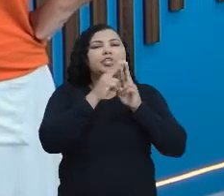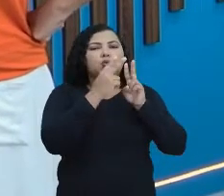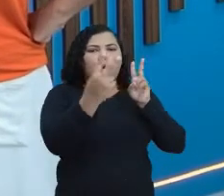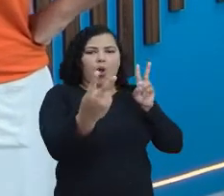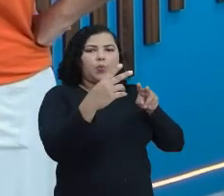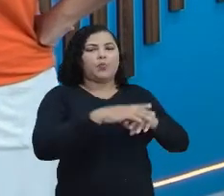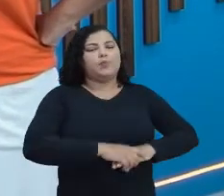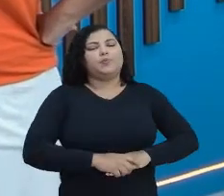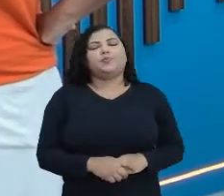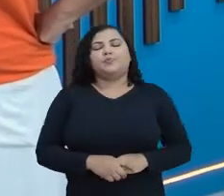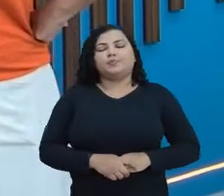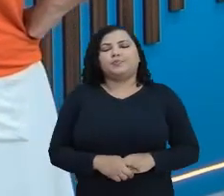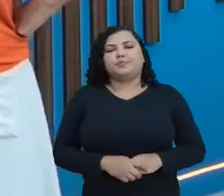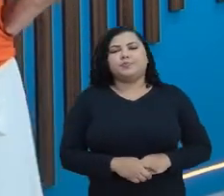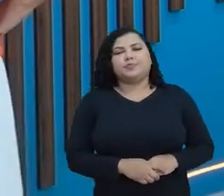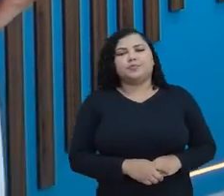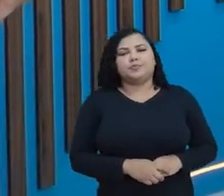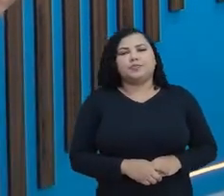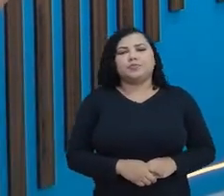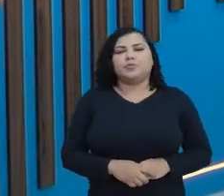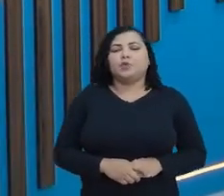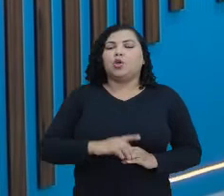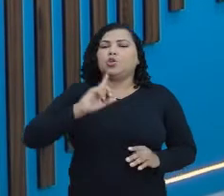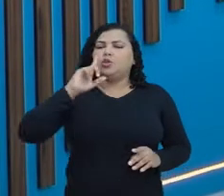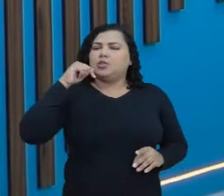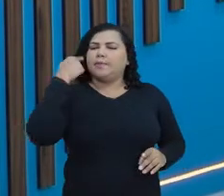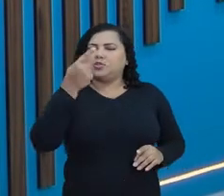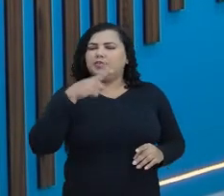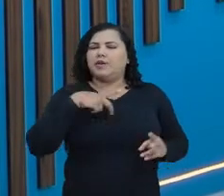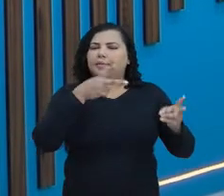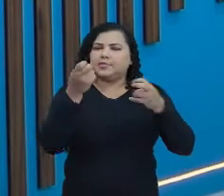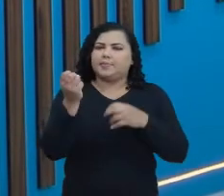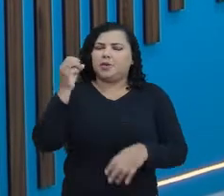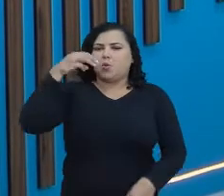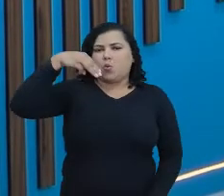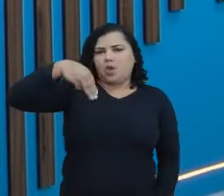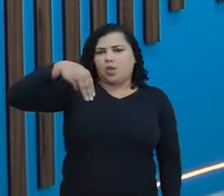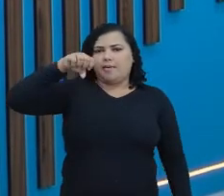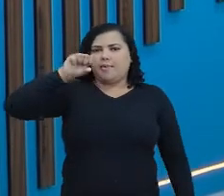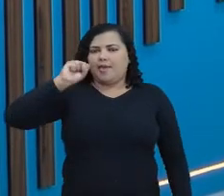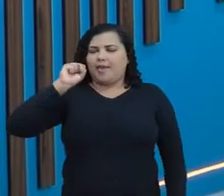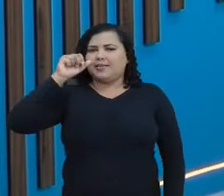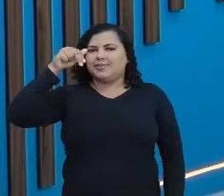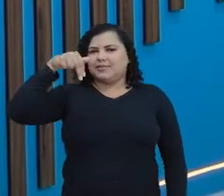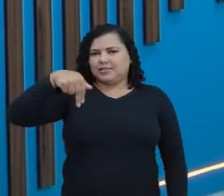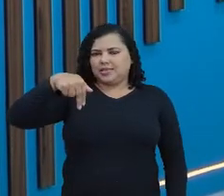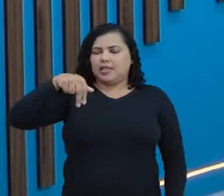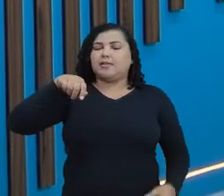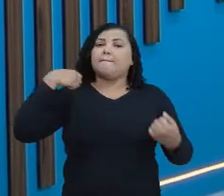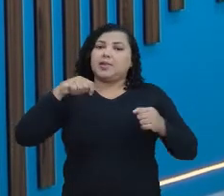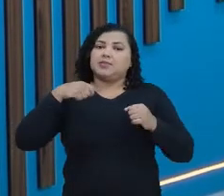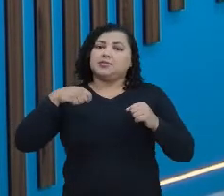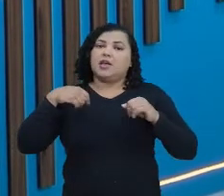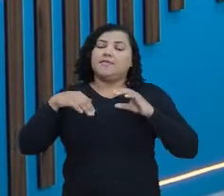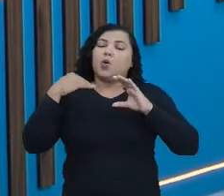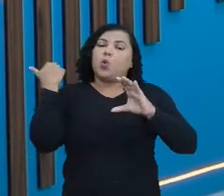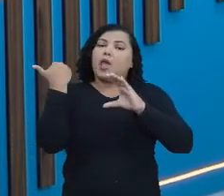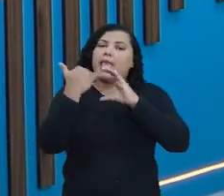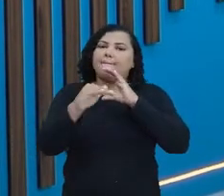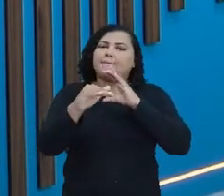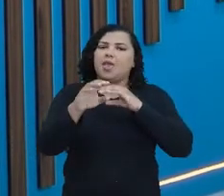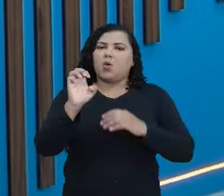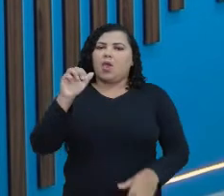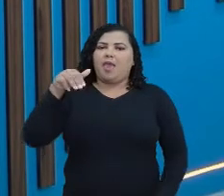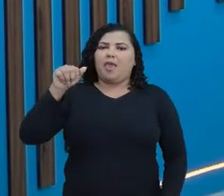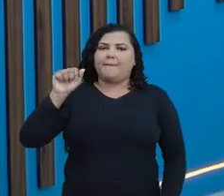A gente vai ver em seguida o MSN. E para isso, para adicionar, a gente precisava adicionar o e-mail. E aqui a gente usava